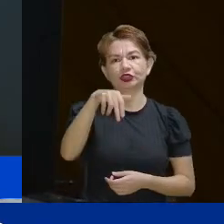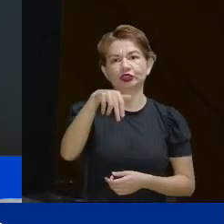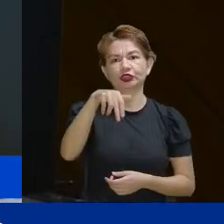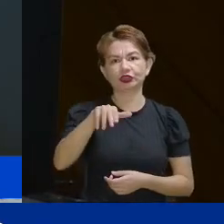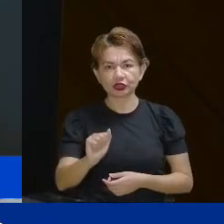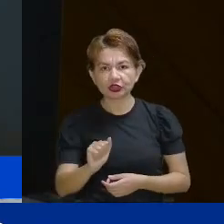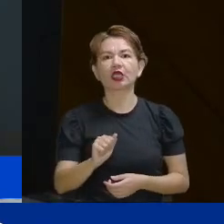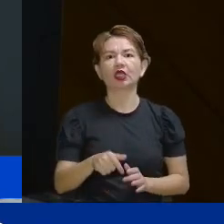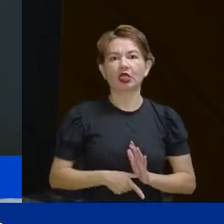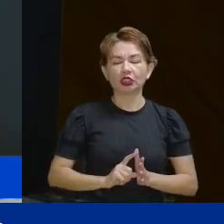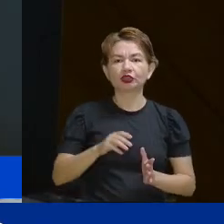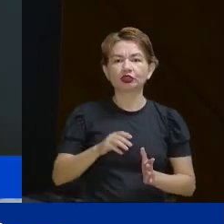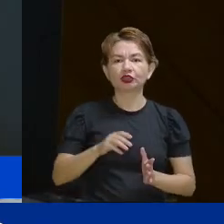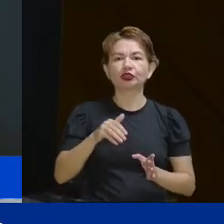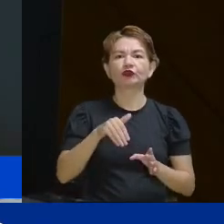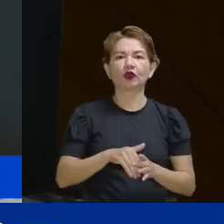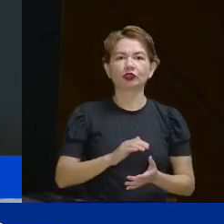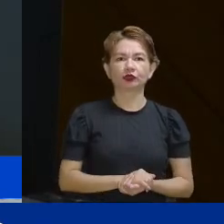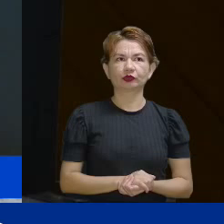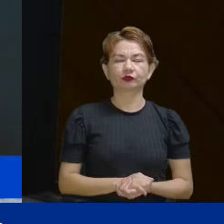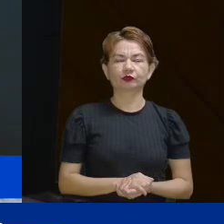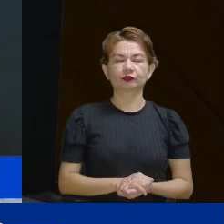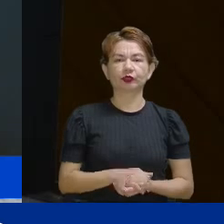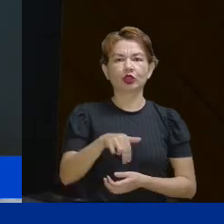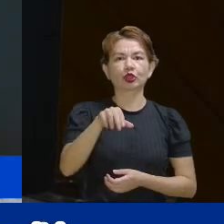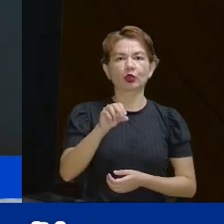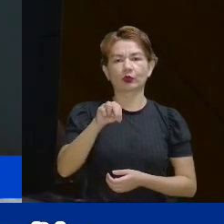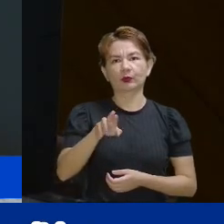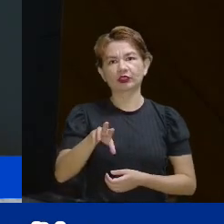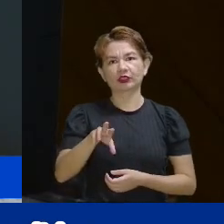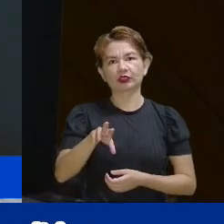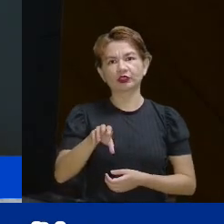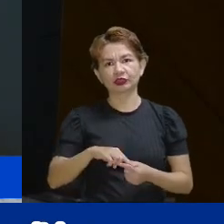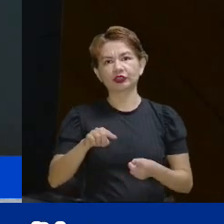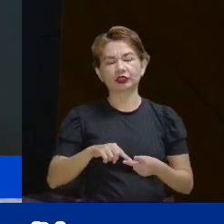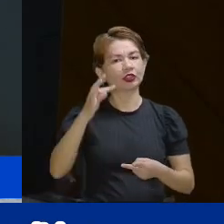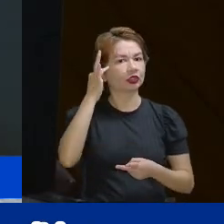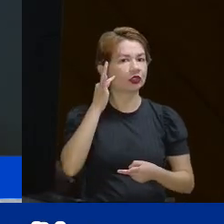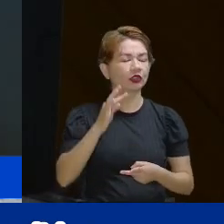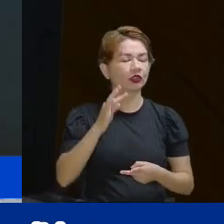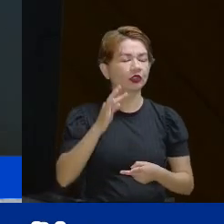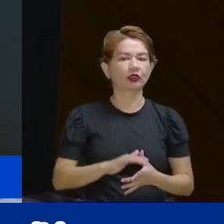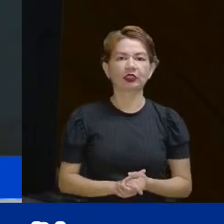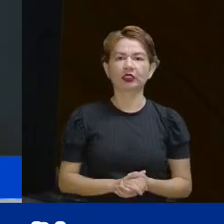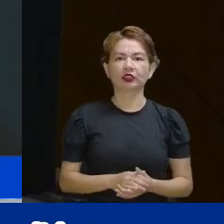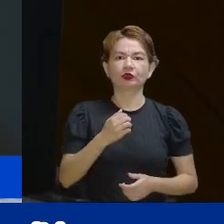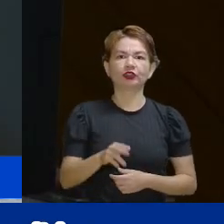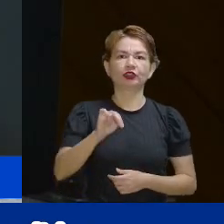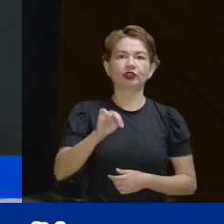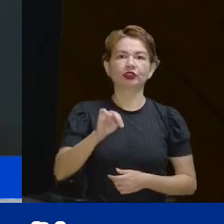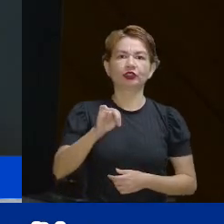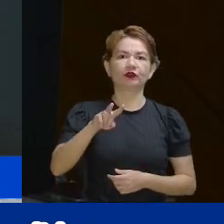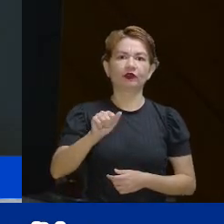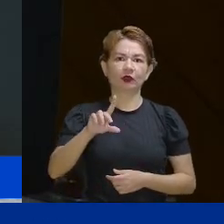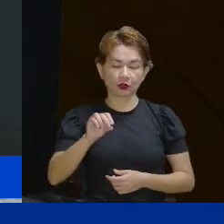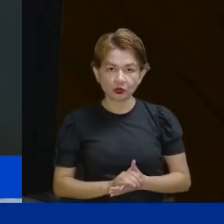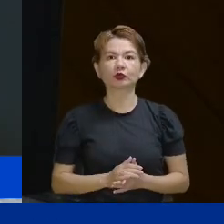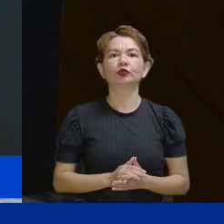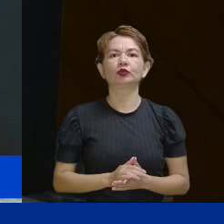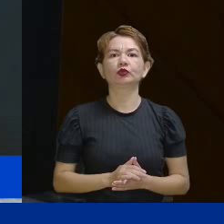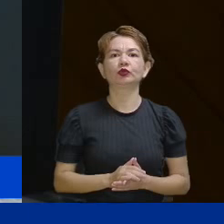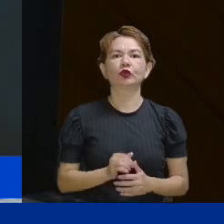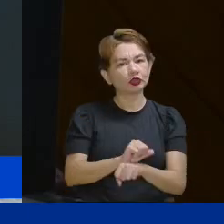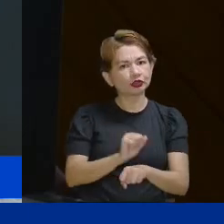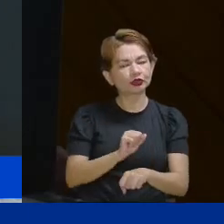tendo antecipado o voto juízes Normande Souza e Carlos Torque. O juiz Rivaldo Valente aguarda o pedido de